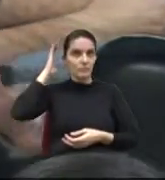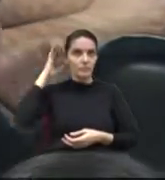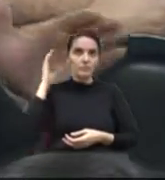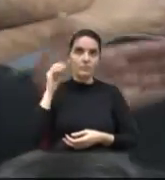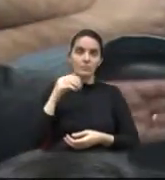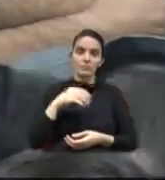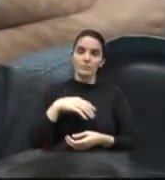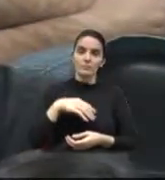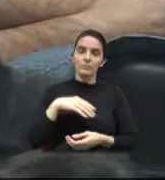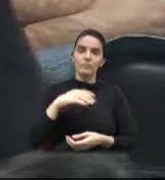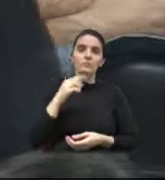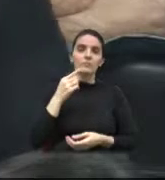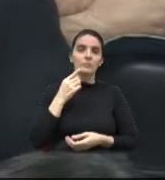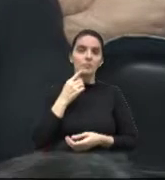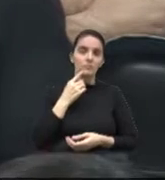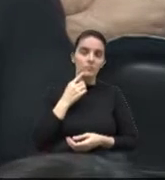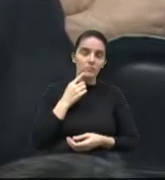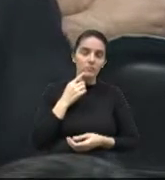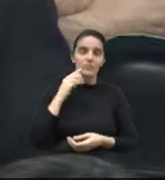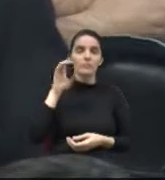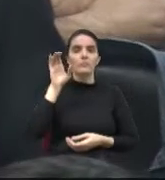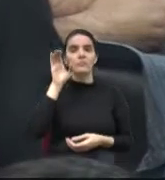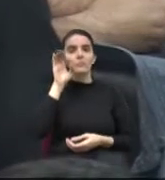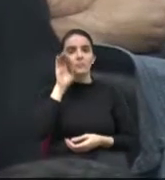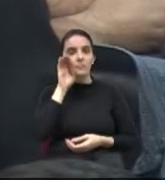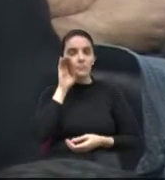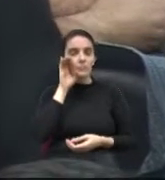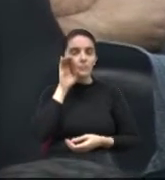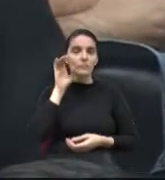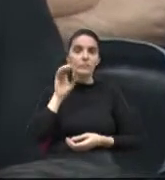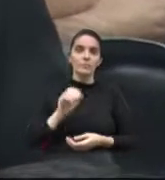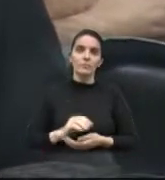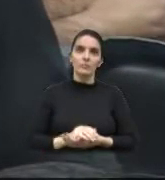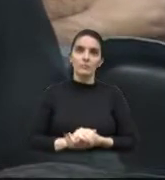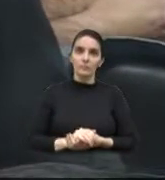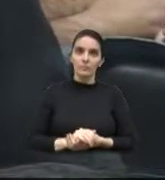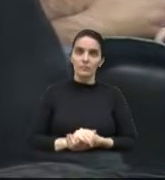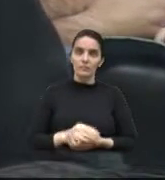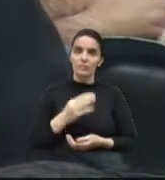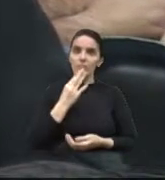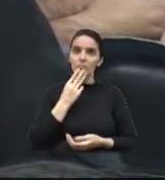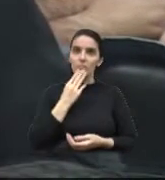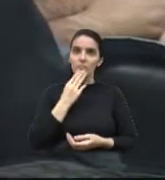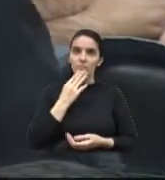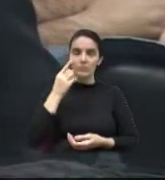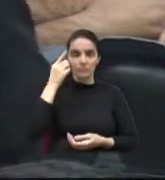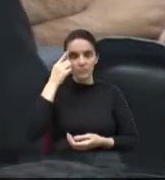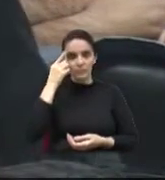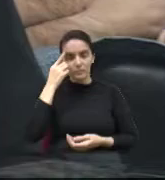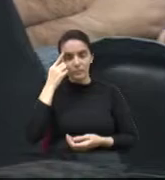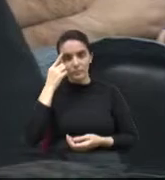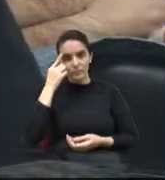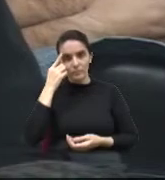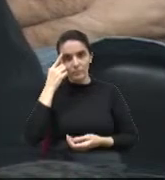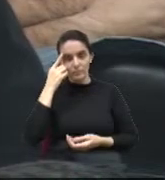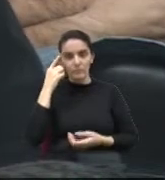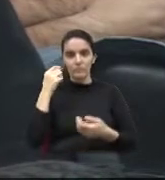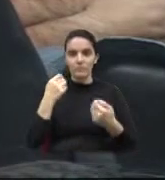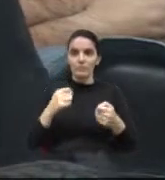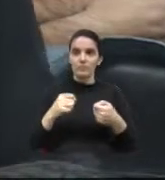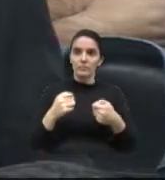informação, o vereador Cleiton, a vereadora Constância Félix, e eu acredito que nos